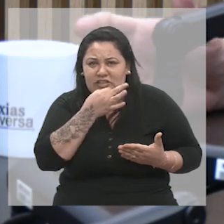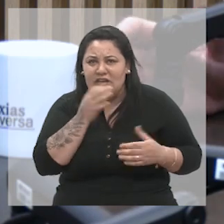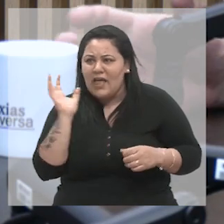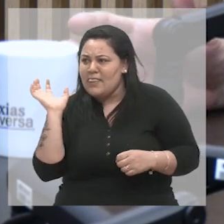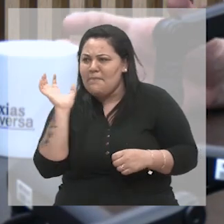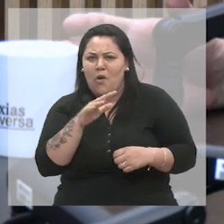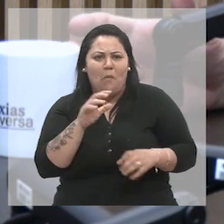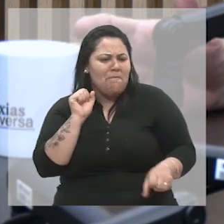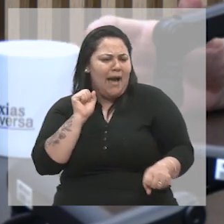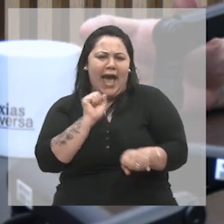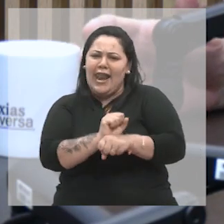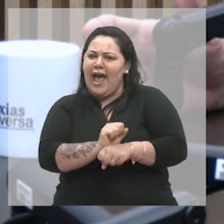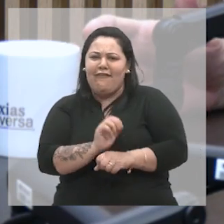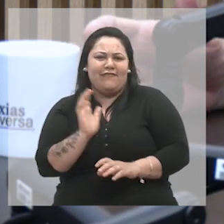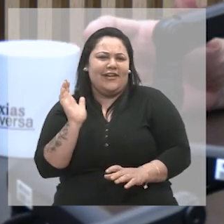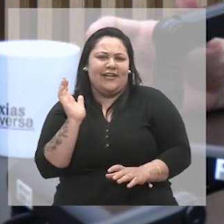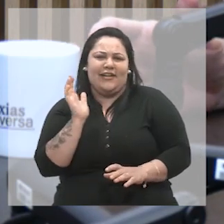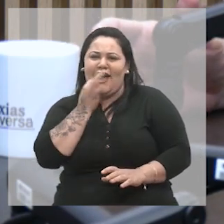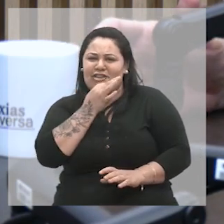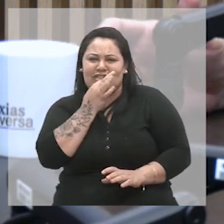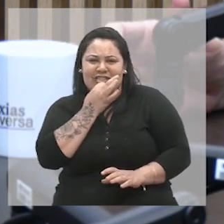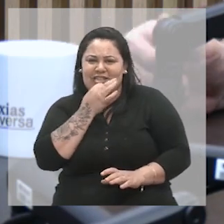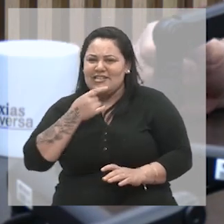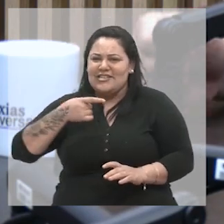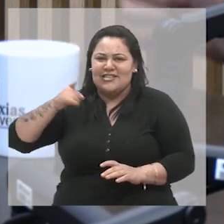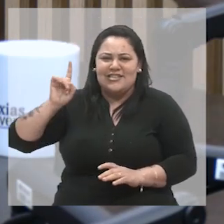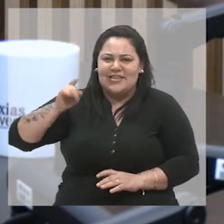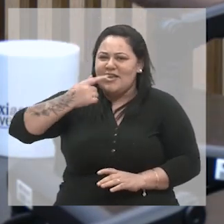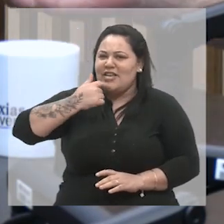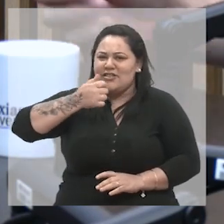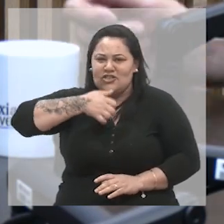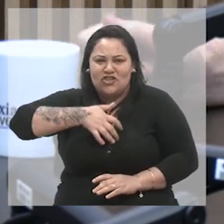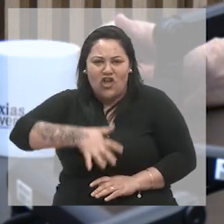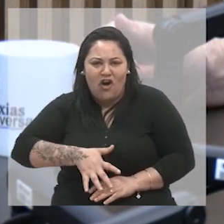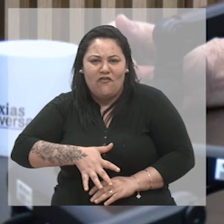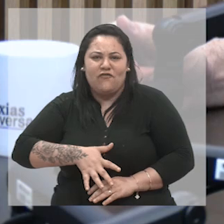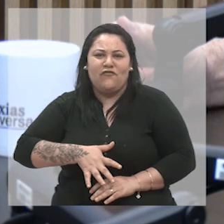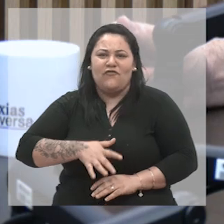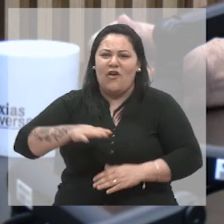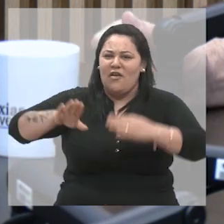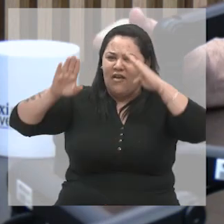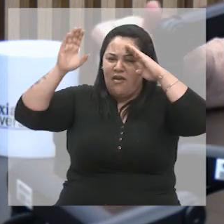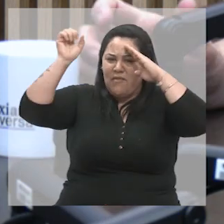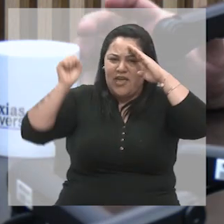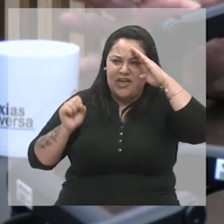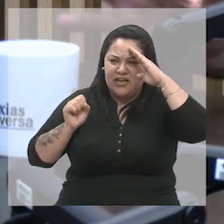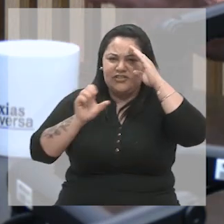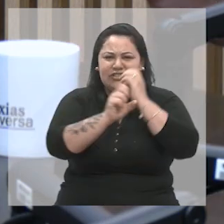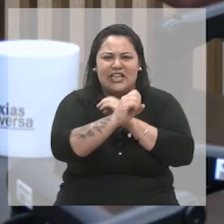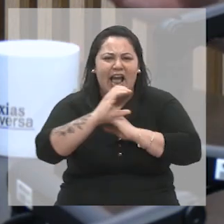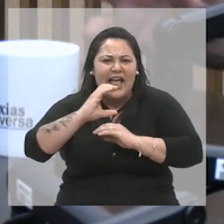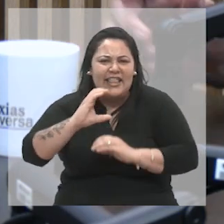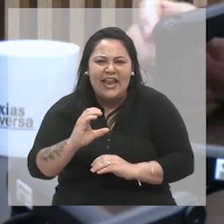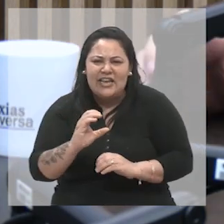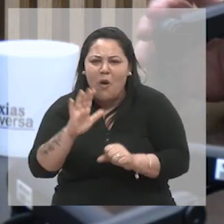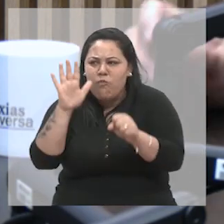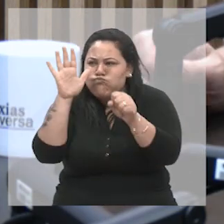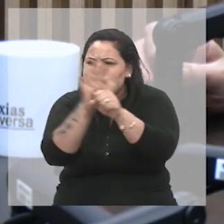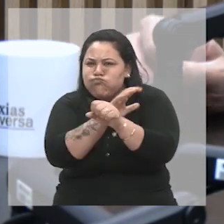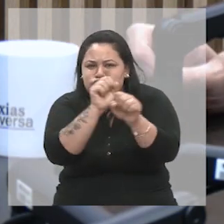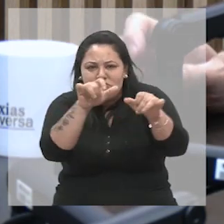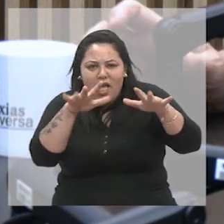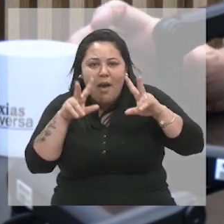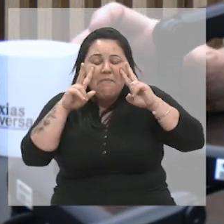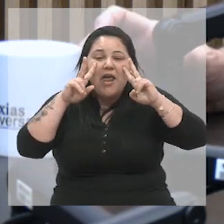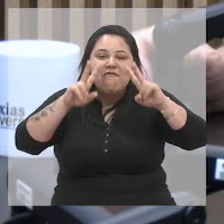handebol, parava o Caxias, ia jogar no Cristóvão, ia jogar no Imigrante, ia jogar no Santa, no Carmo, aquilo lotava os ginásios